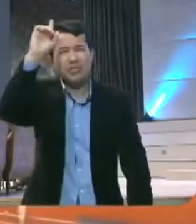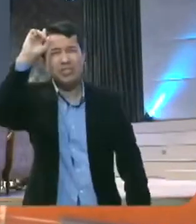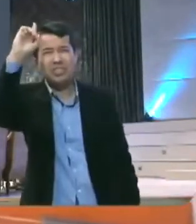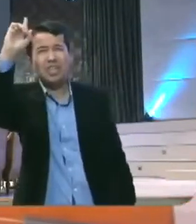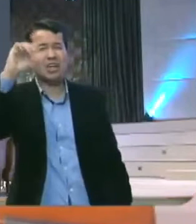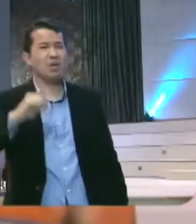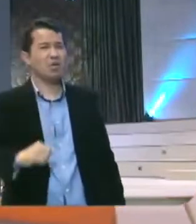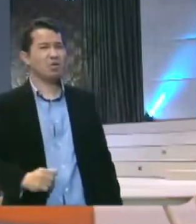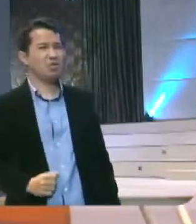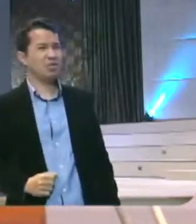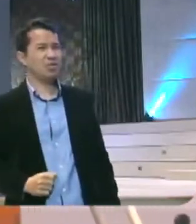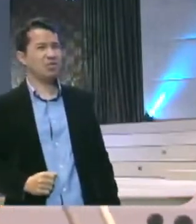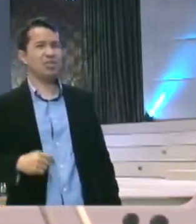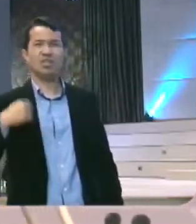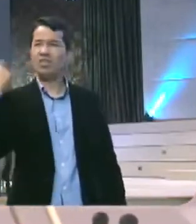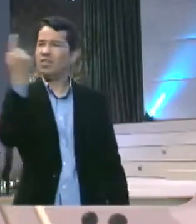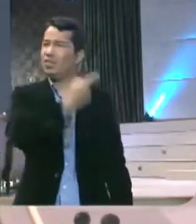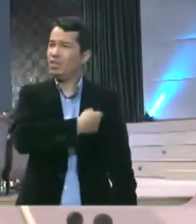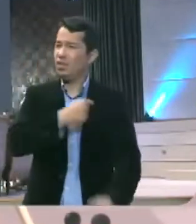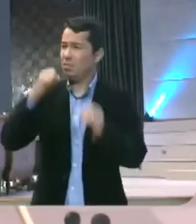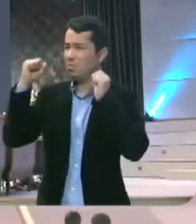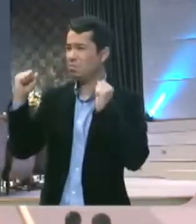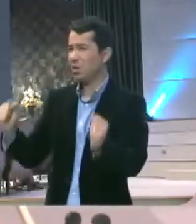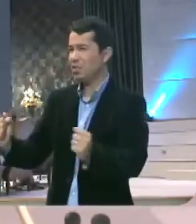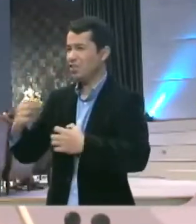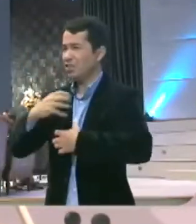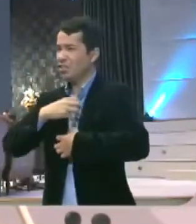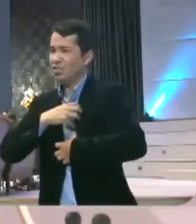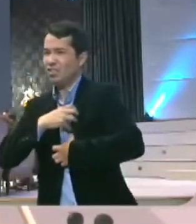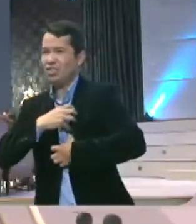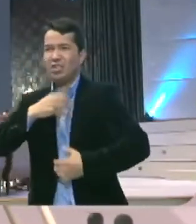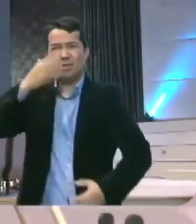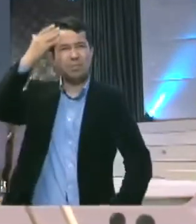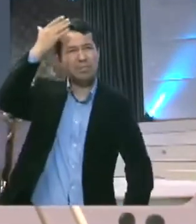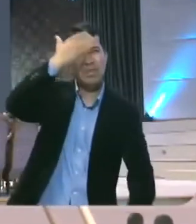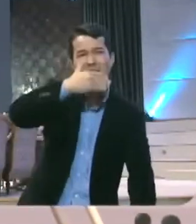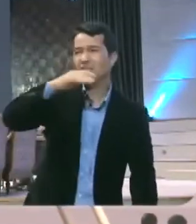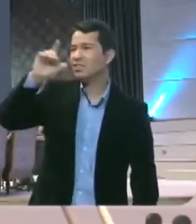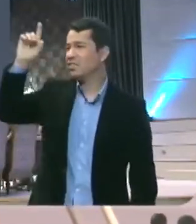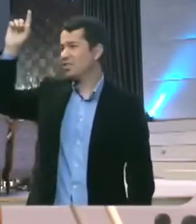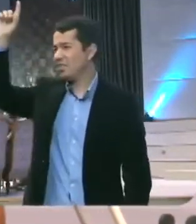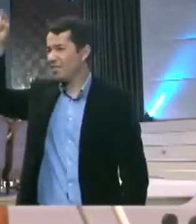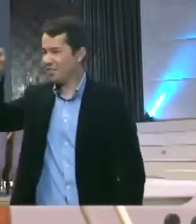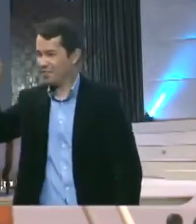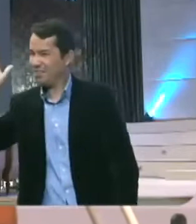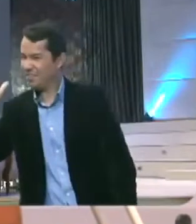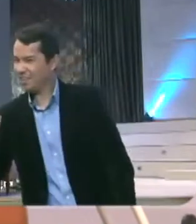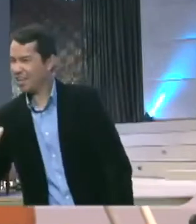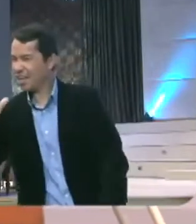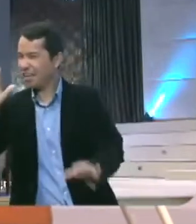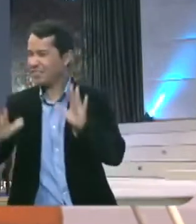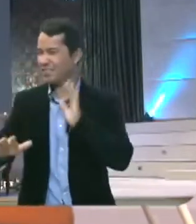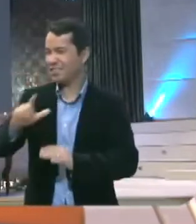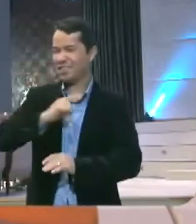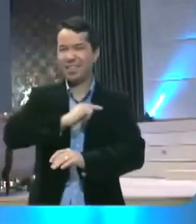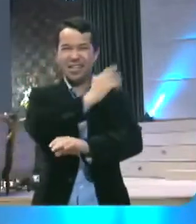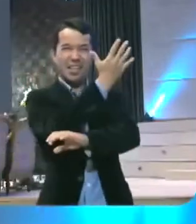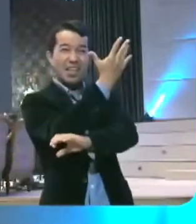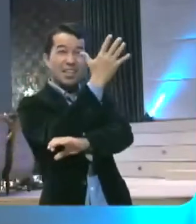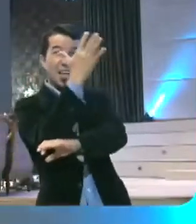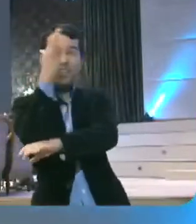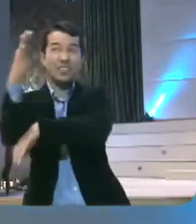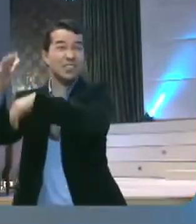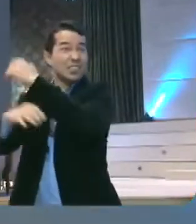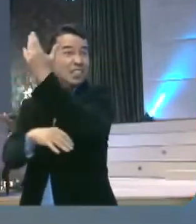vai num lugar diferente a gente olha para a natureza olha tudo me leva uma vez que estava com alguns colegas na